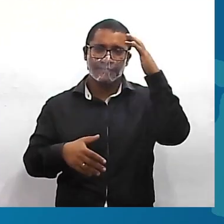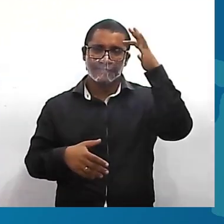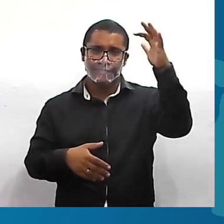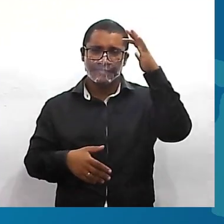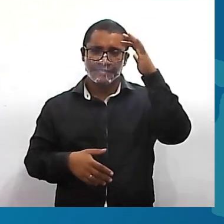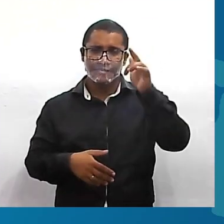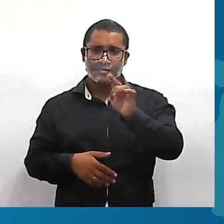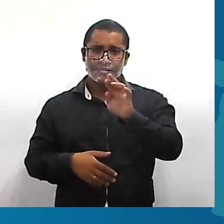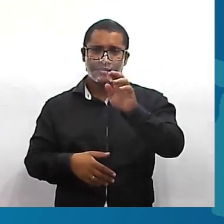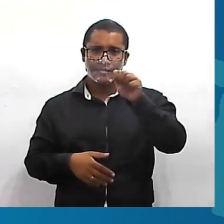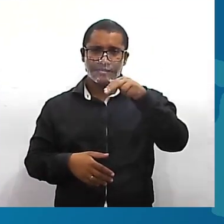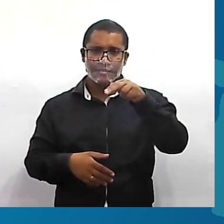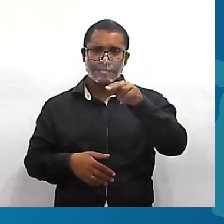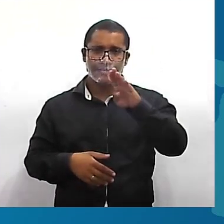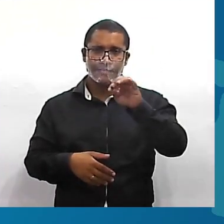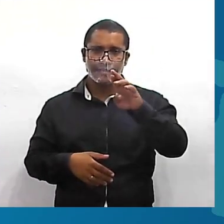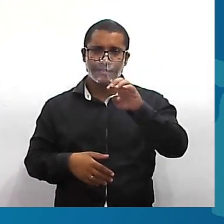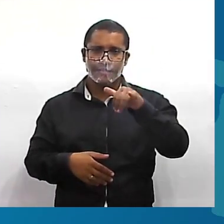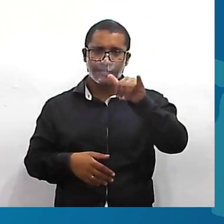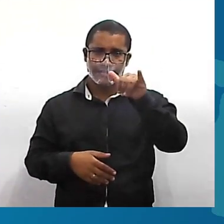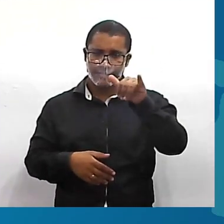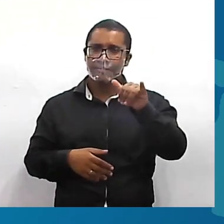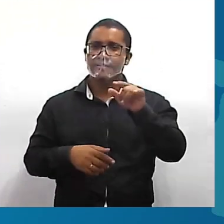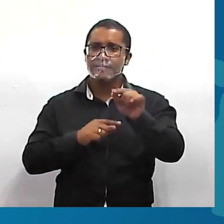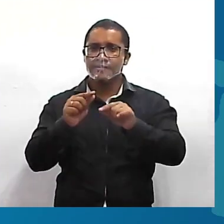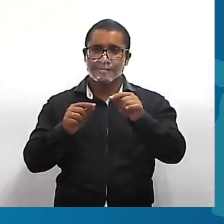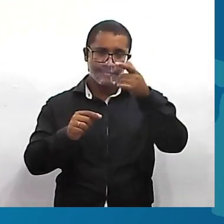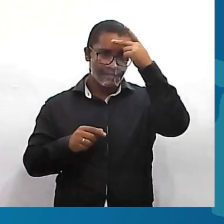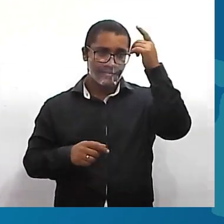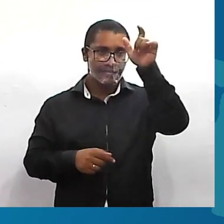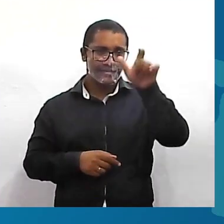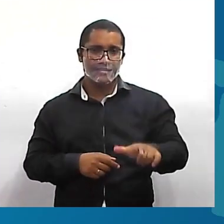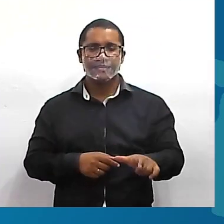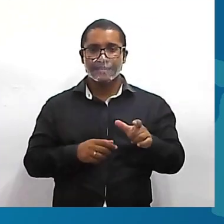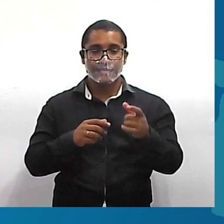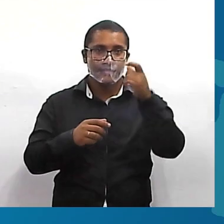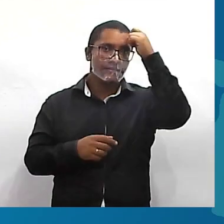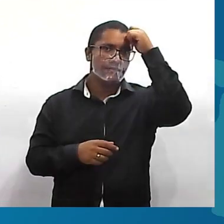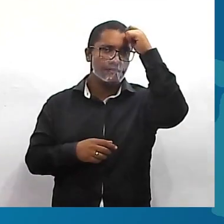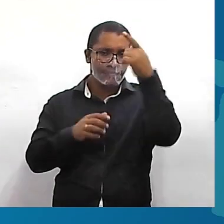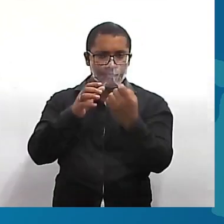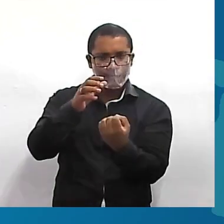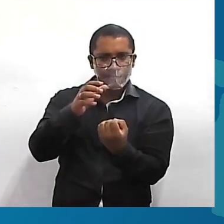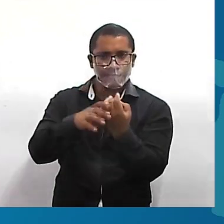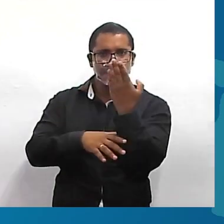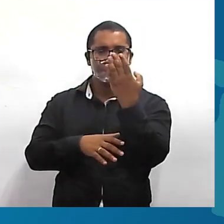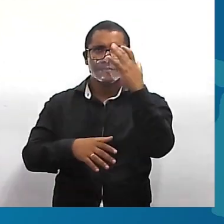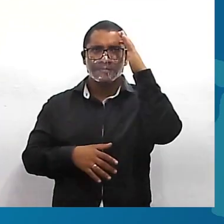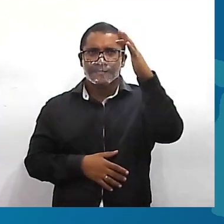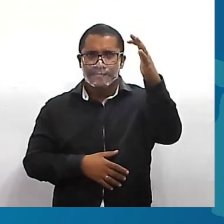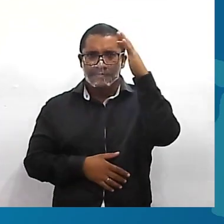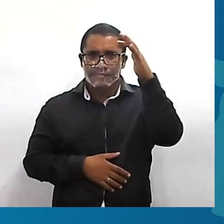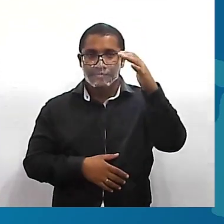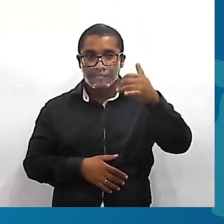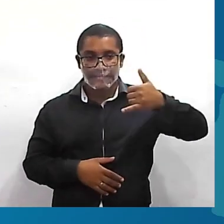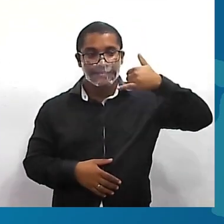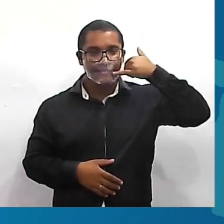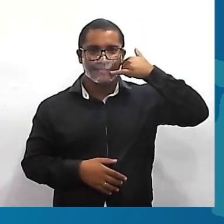Graham, que é aquele camarada que inventou, que elaborou, que pensou o